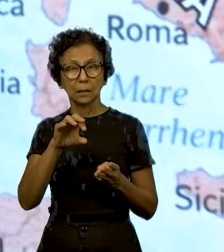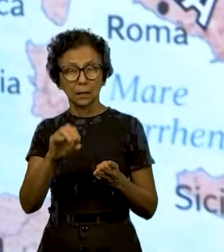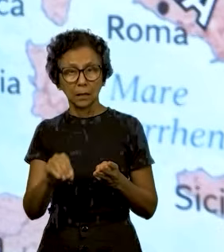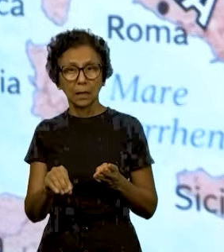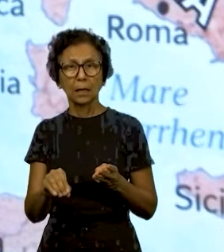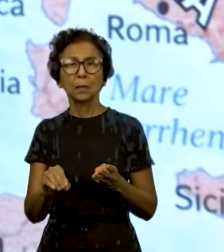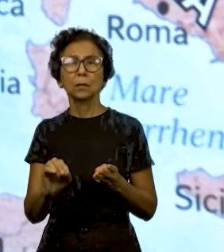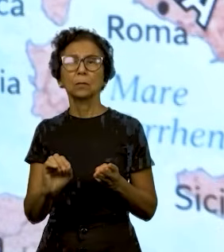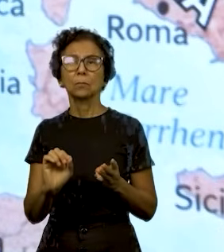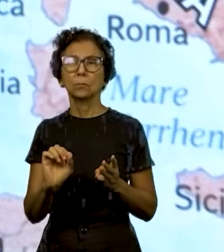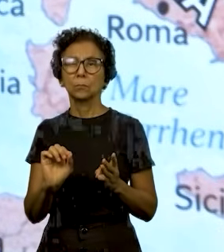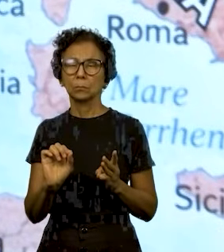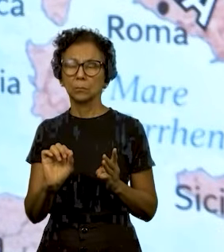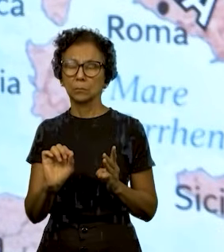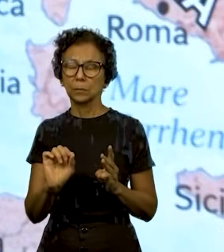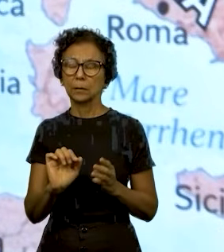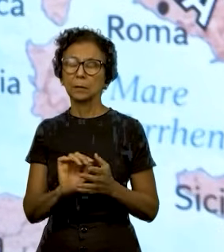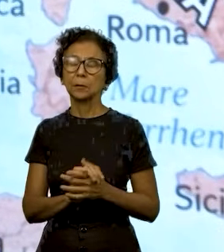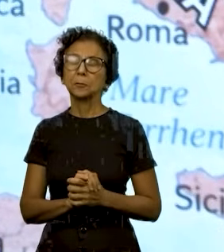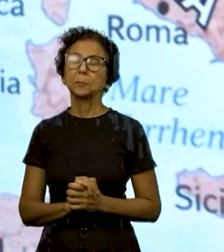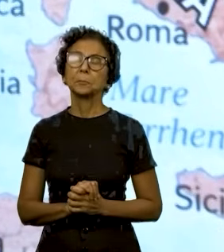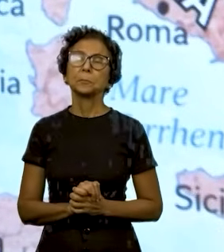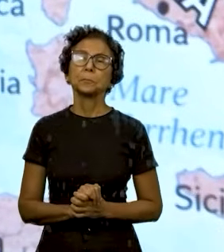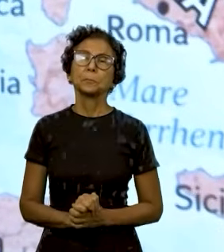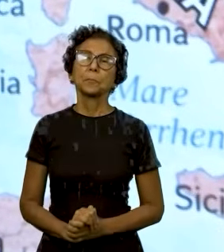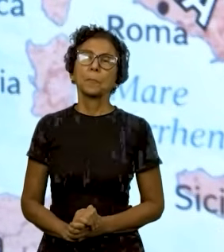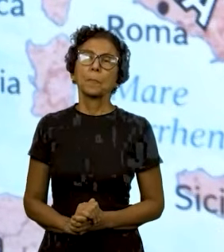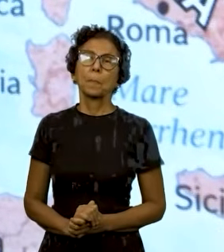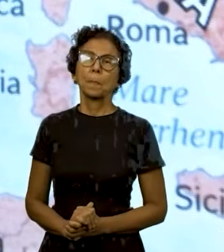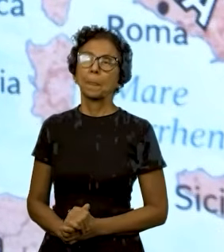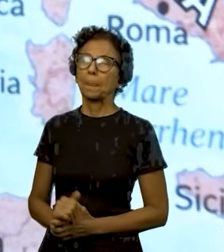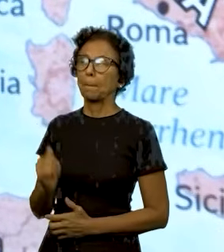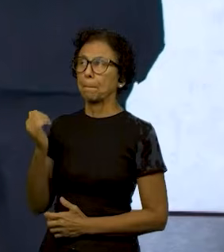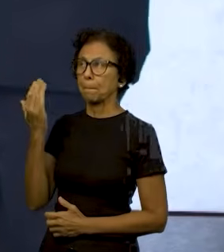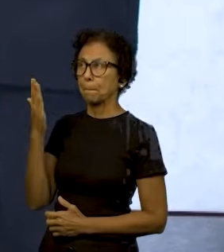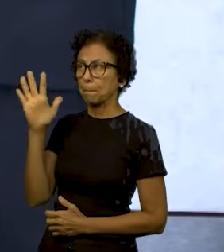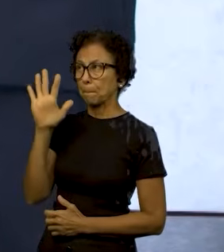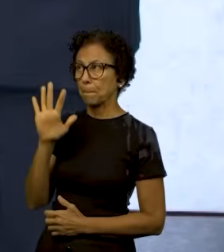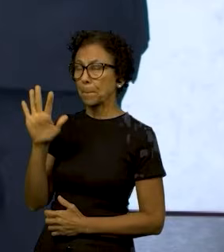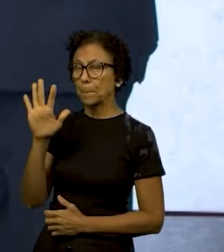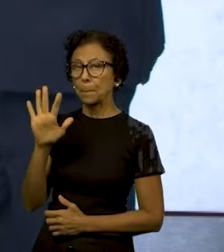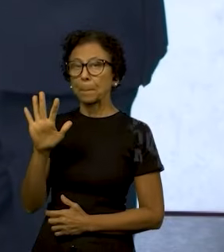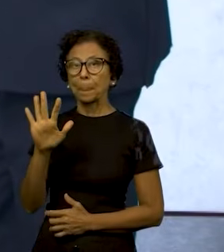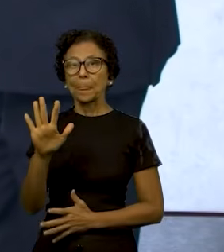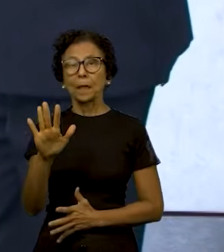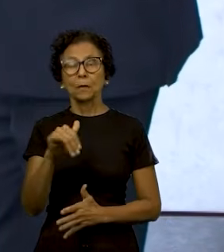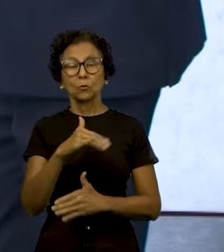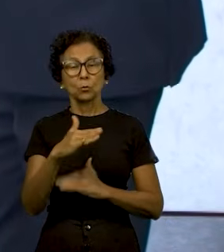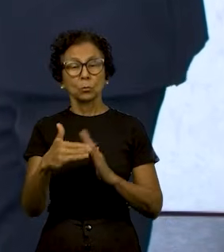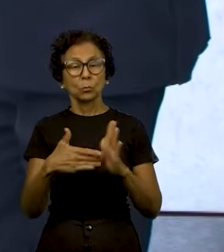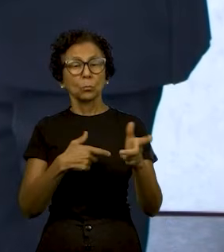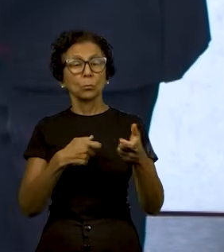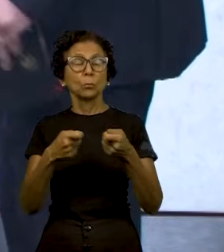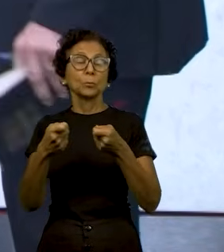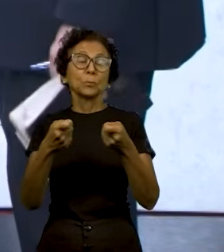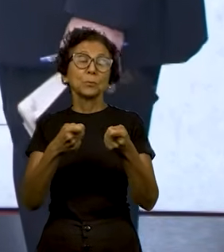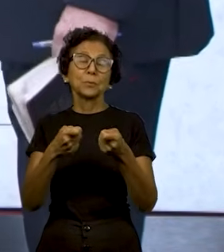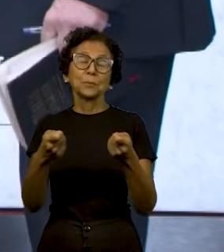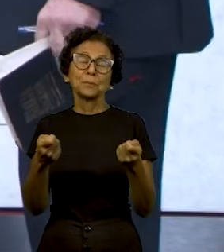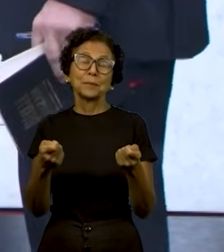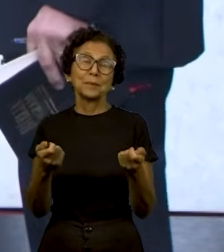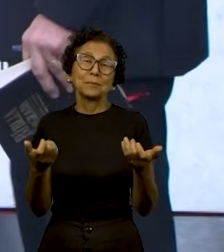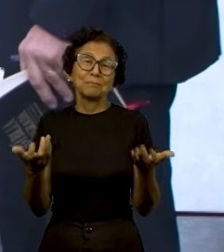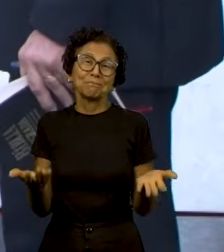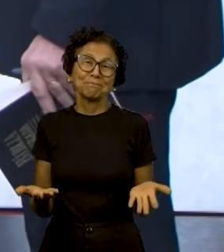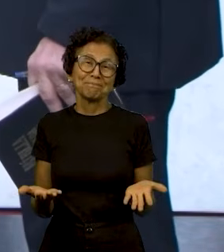Então, vamos voltar aqui ao mapa e entender que diante de todo esse domínio, o Senhor Jesus,